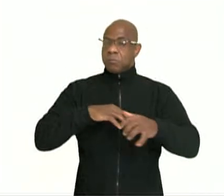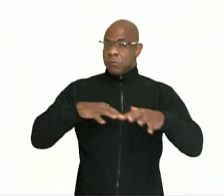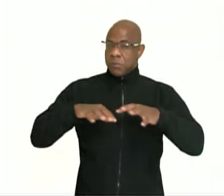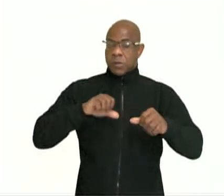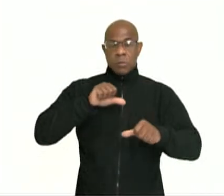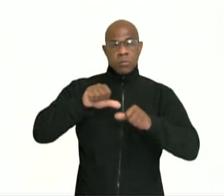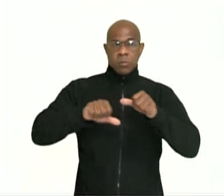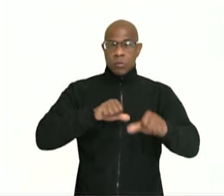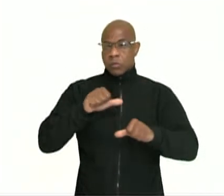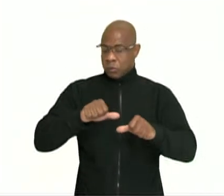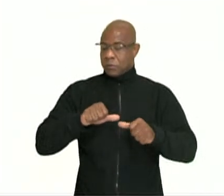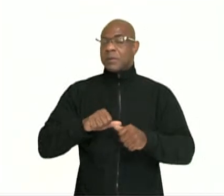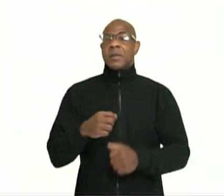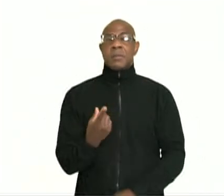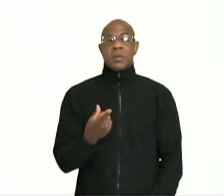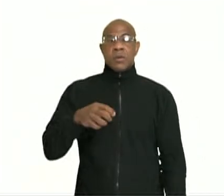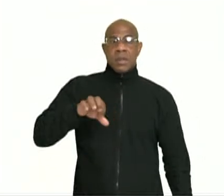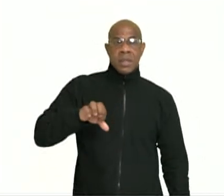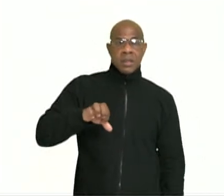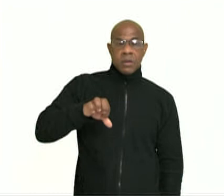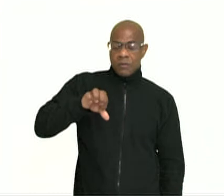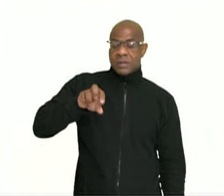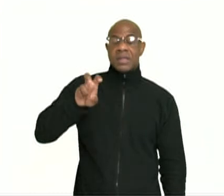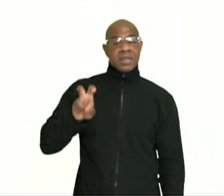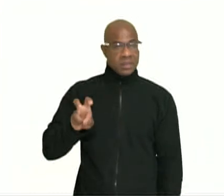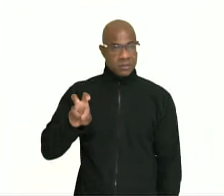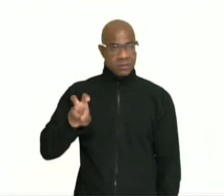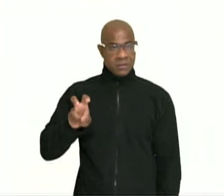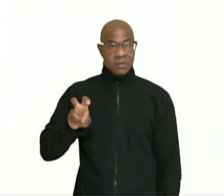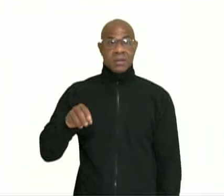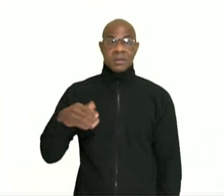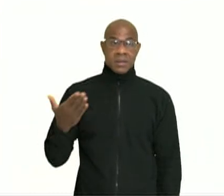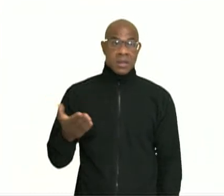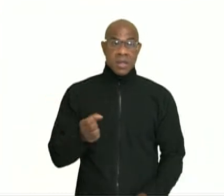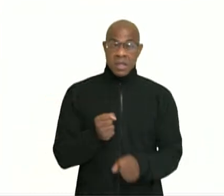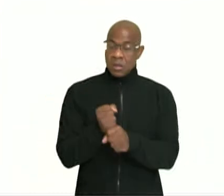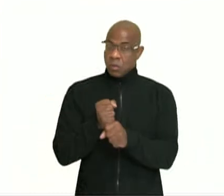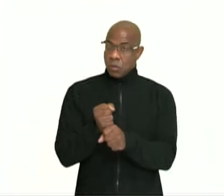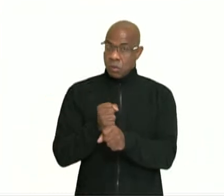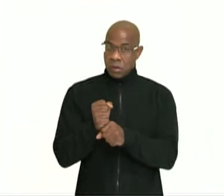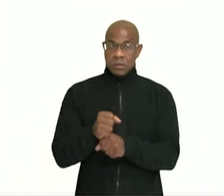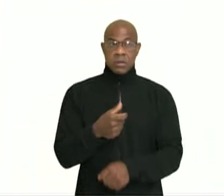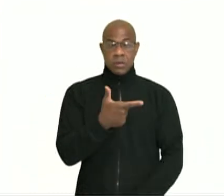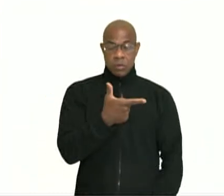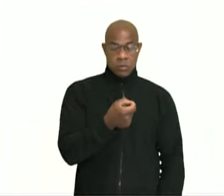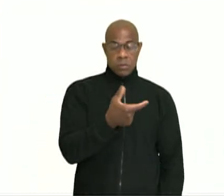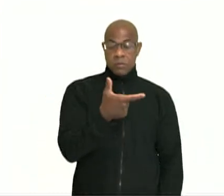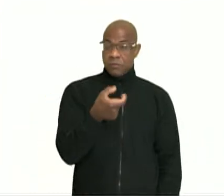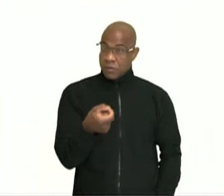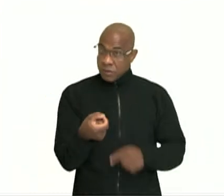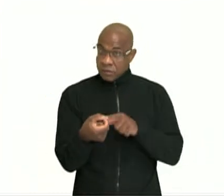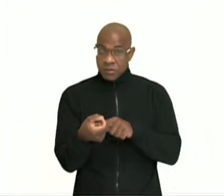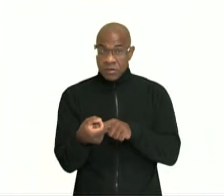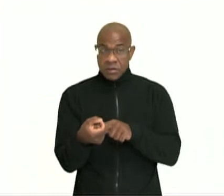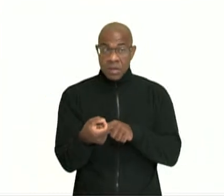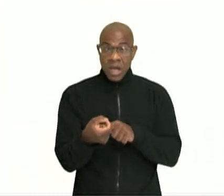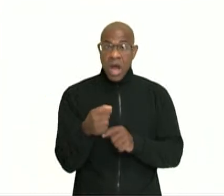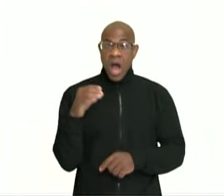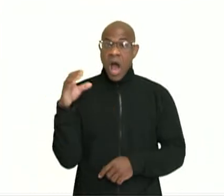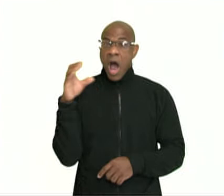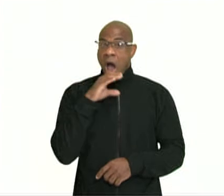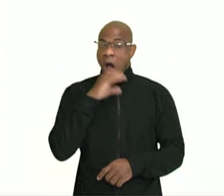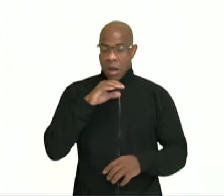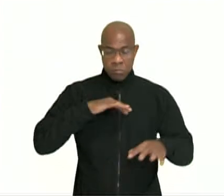de direção em 1995. E entre aquele ano e 2020, a velocidade